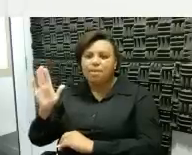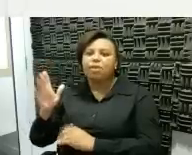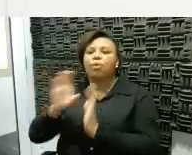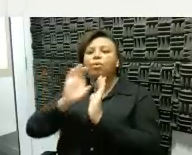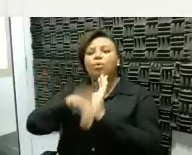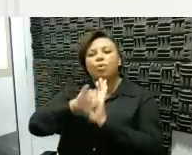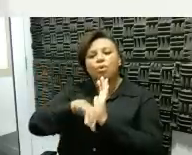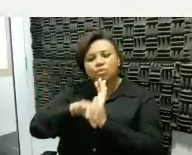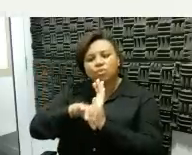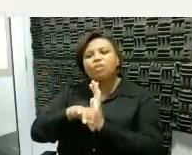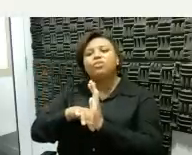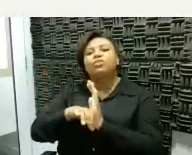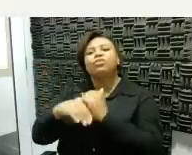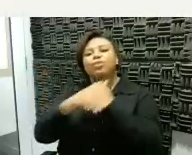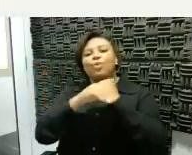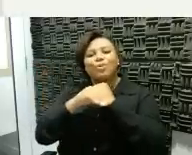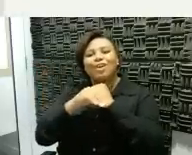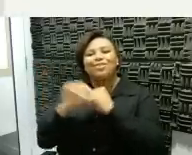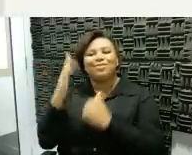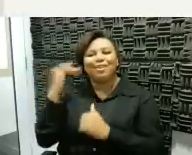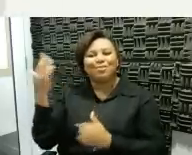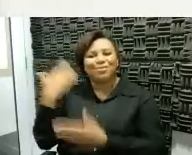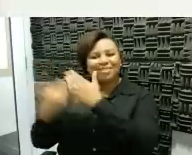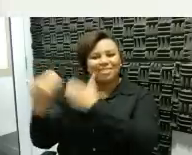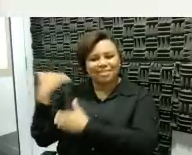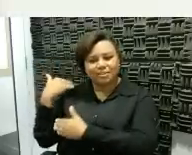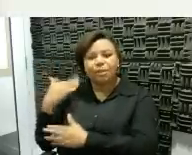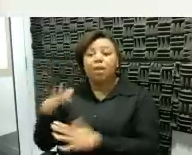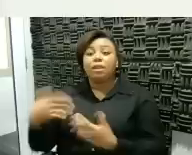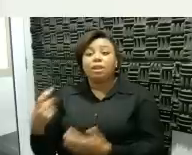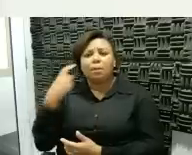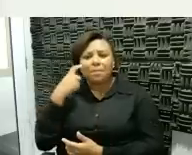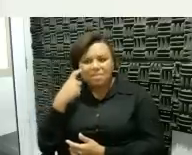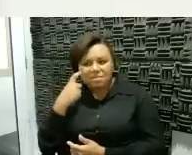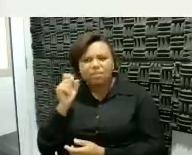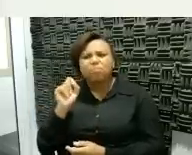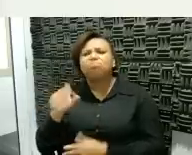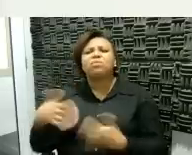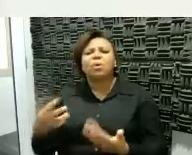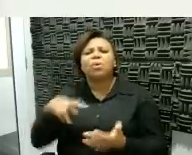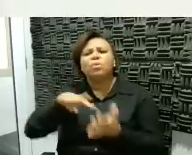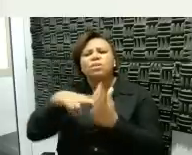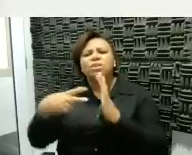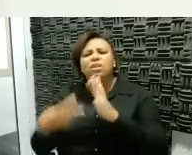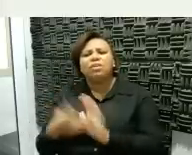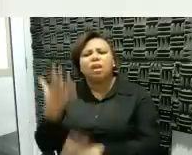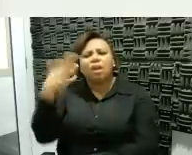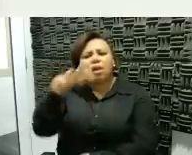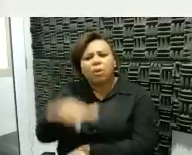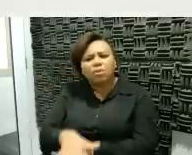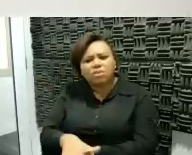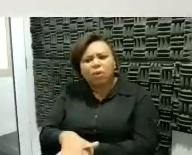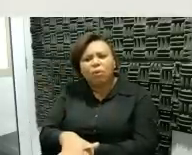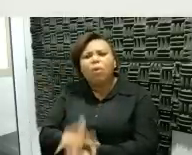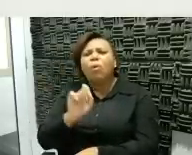antes pensando nisso então Afinal o que que é inclusão e o que que não é que que quando eu tô fazendo